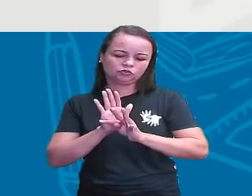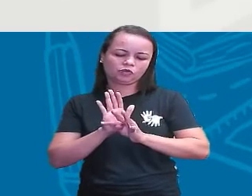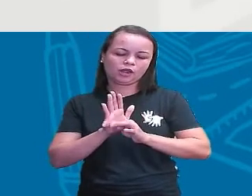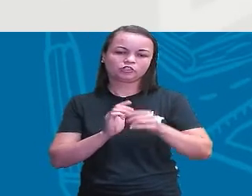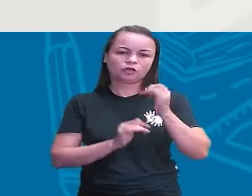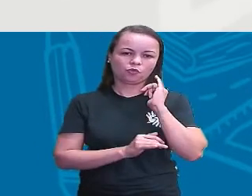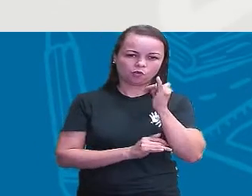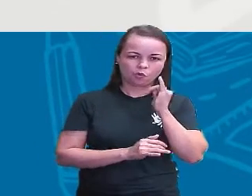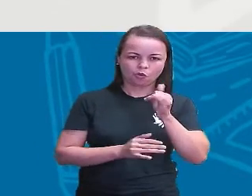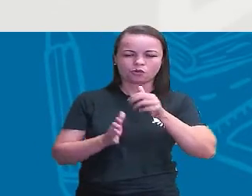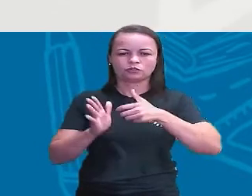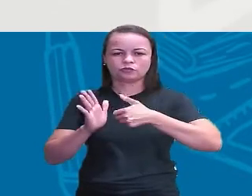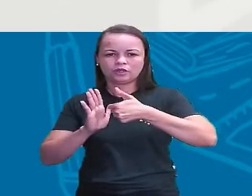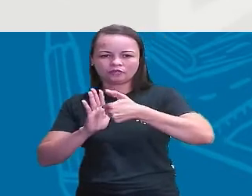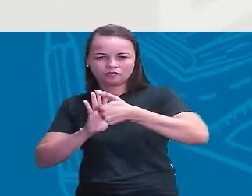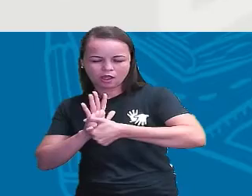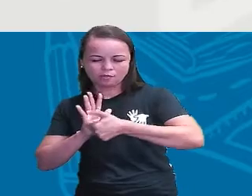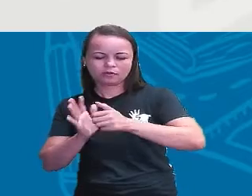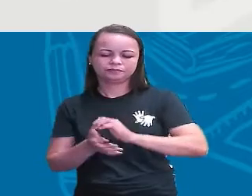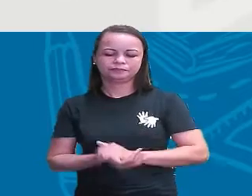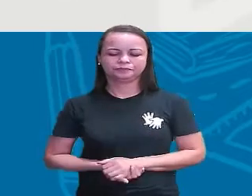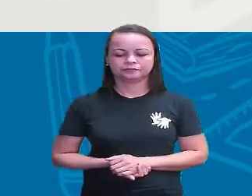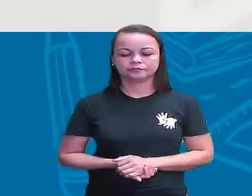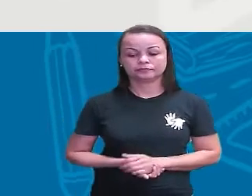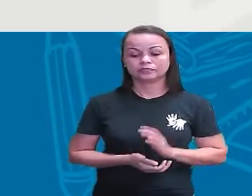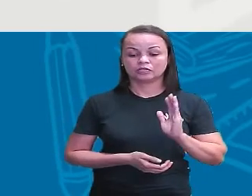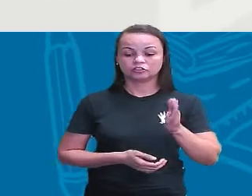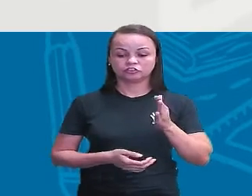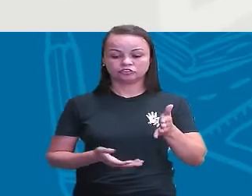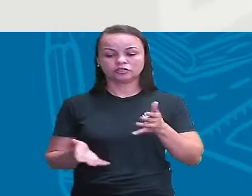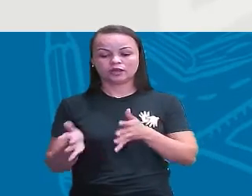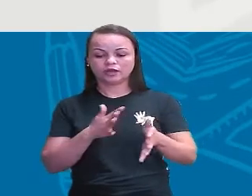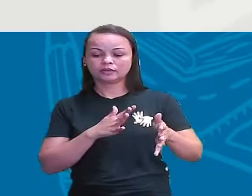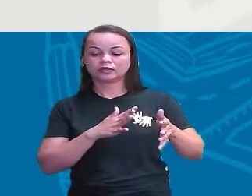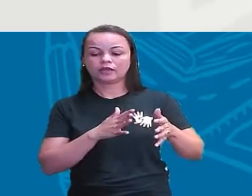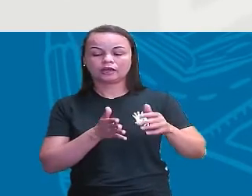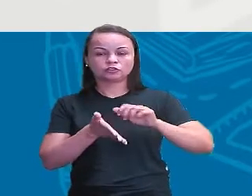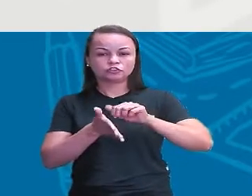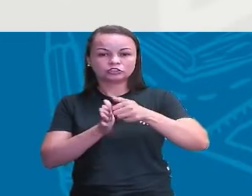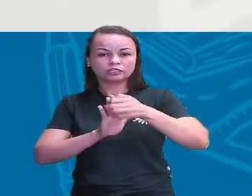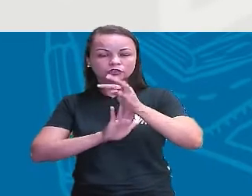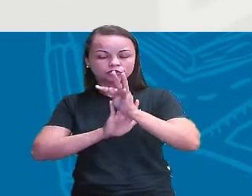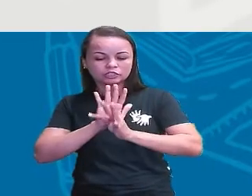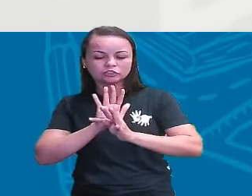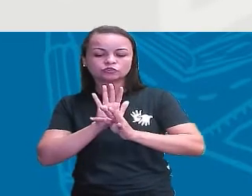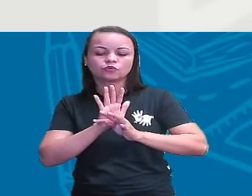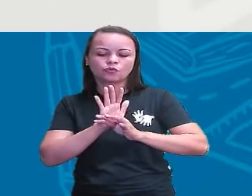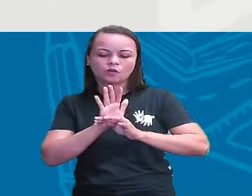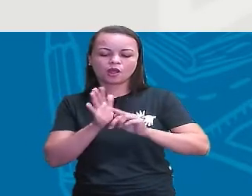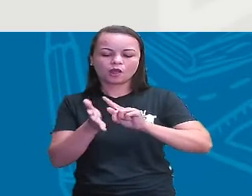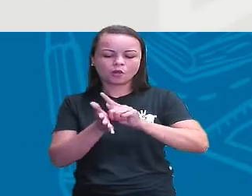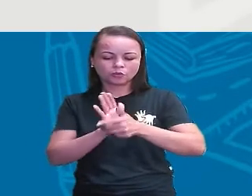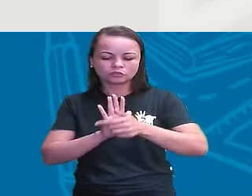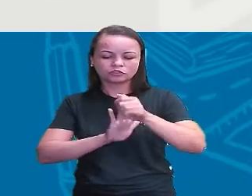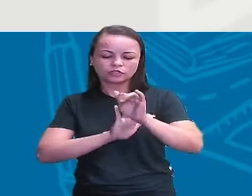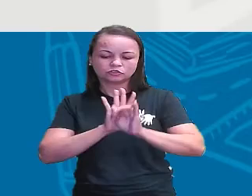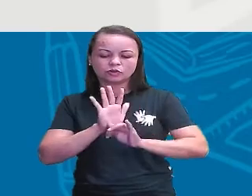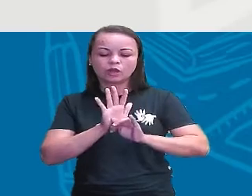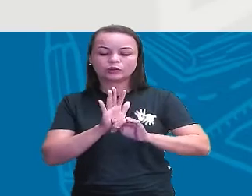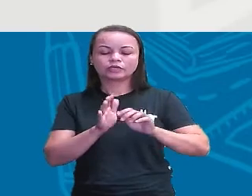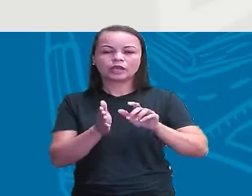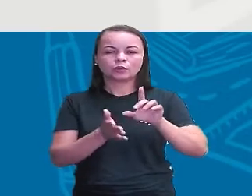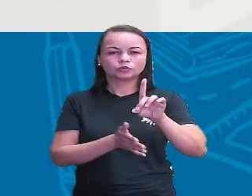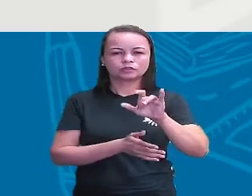Já na tipologia dos textos descritivos, né, trouxe dois gêneros textuais, que é o diário.